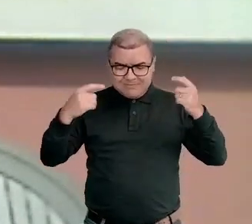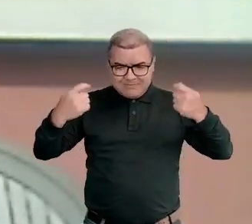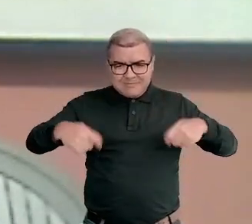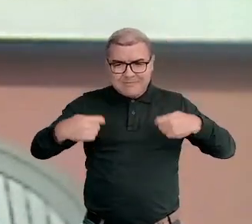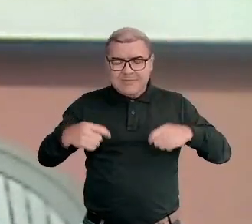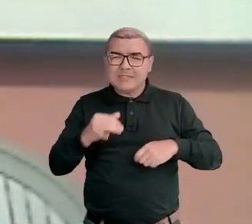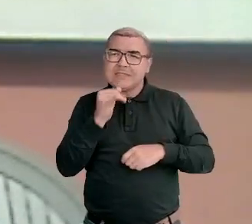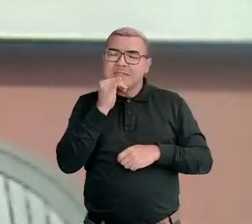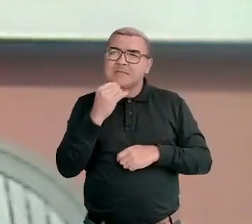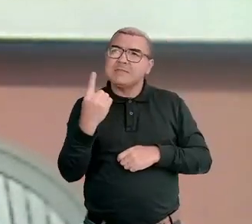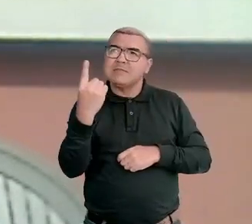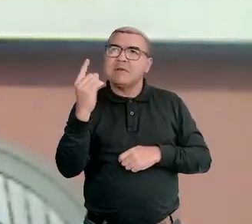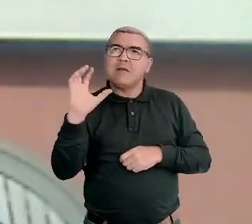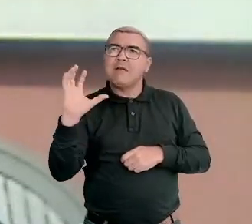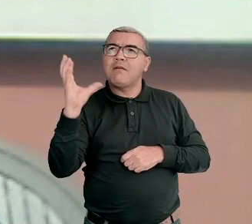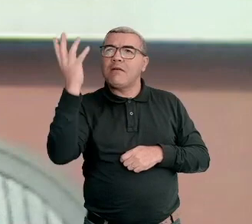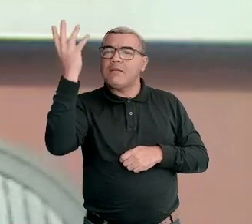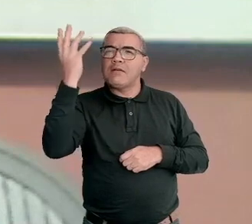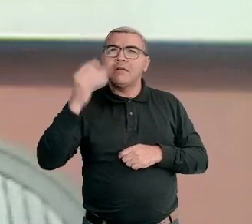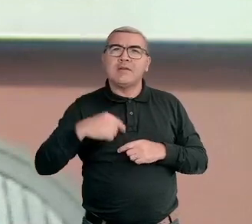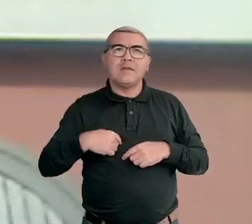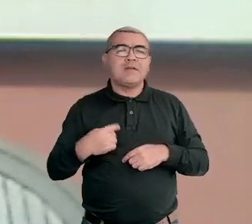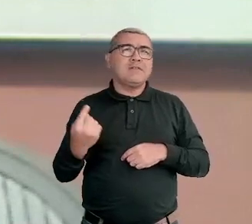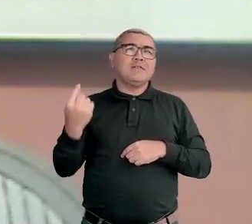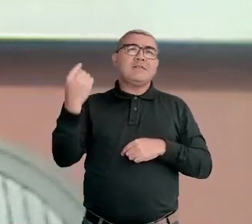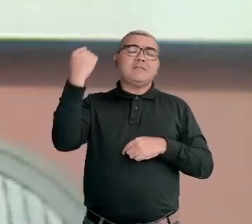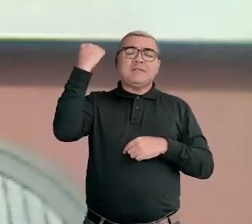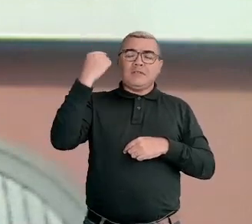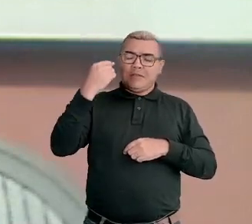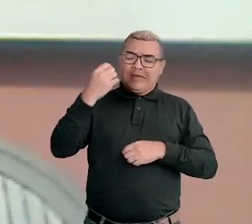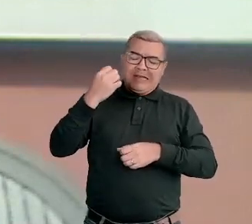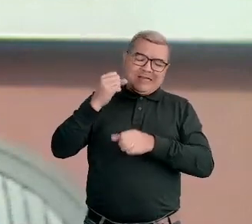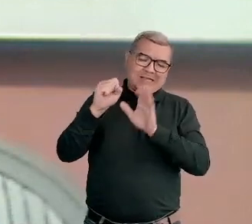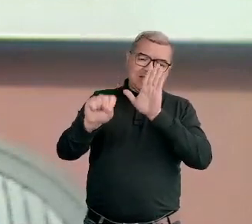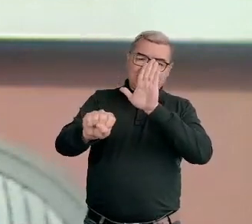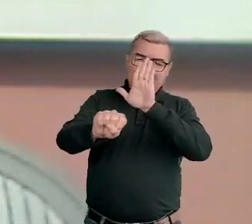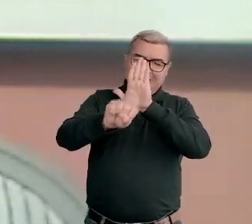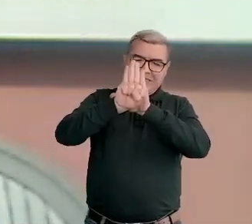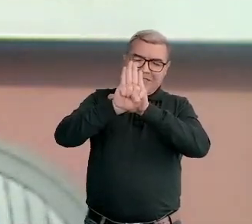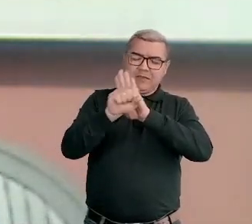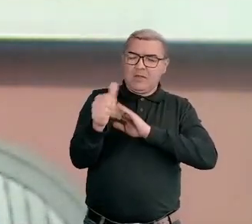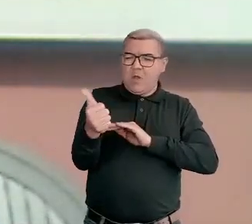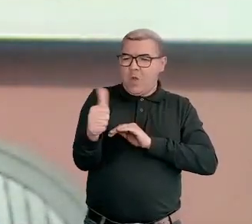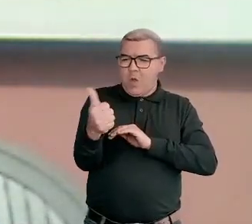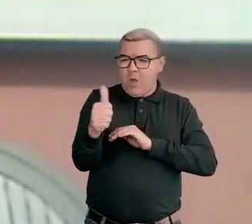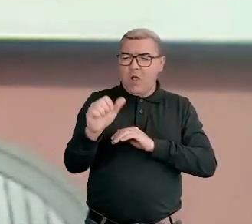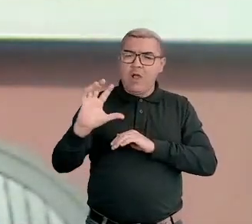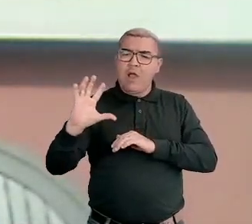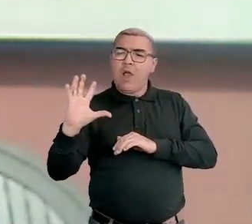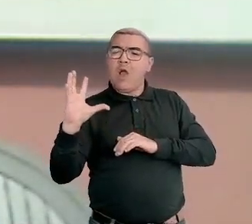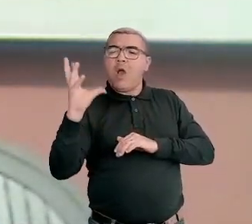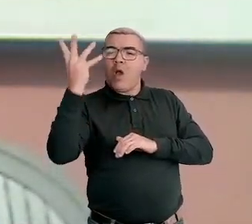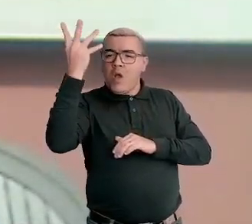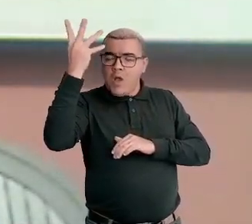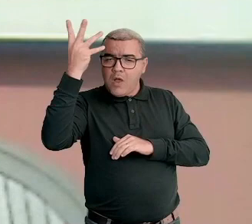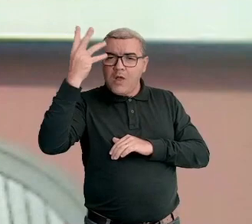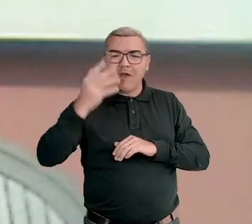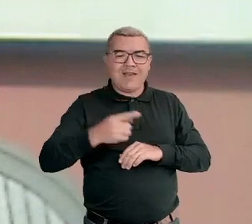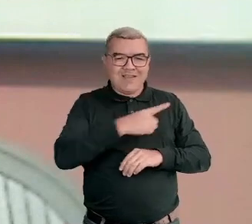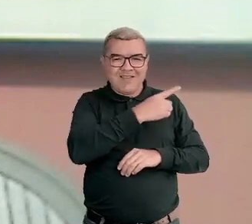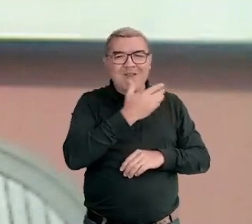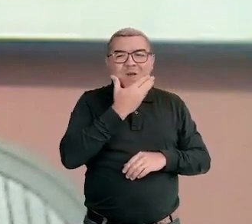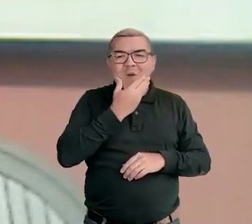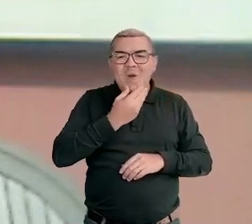dar um que me parece muito paradigmático, né? Eu voltaria ao século XI, né? Quando nós víamos o grande Ibsina,